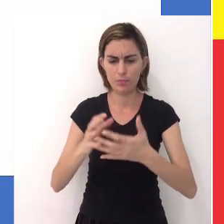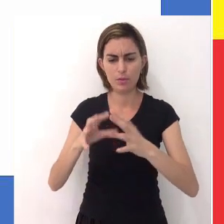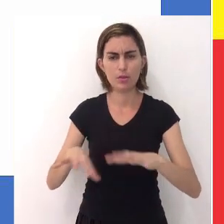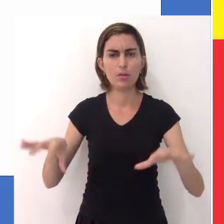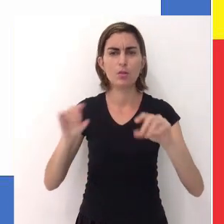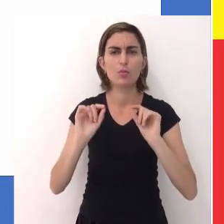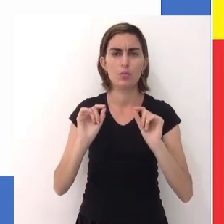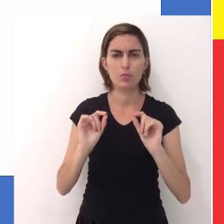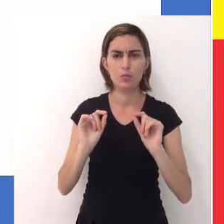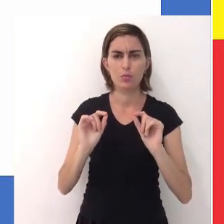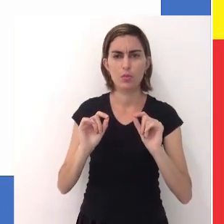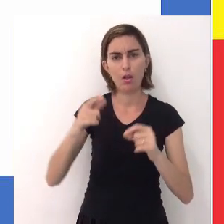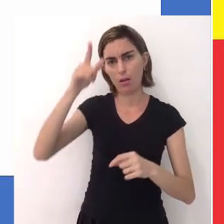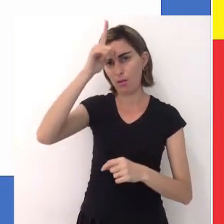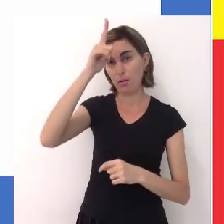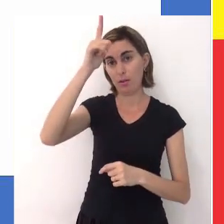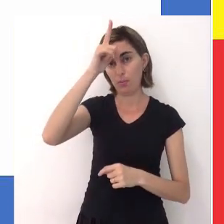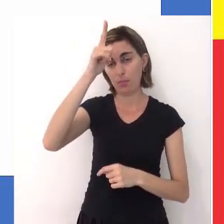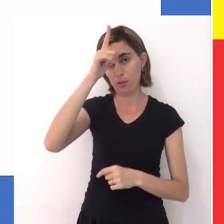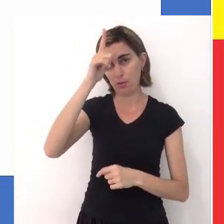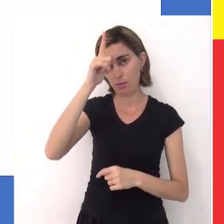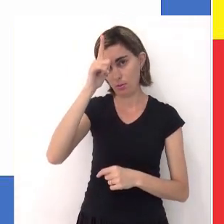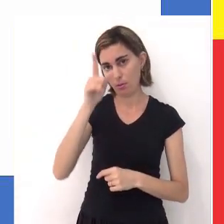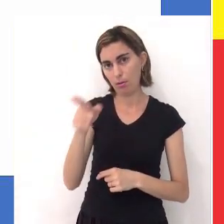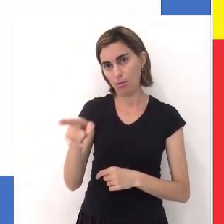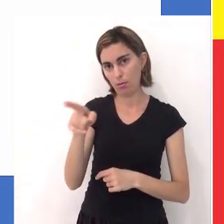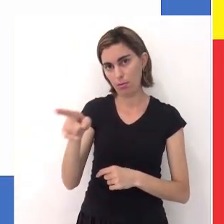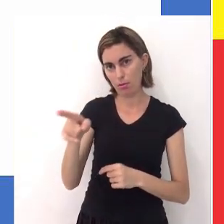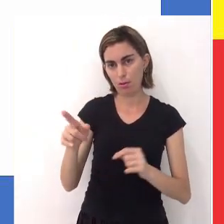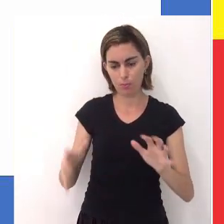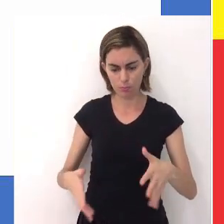divisão simbólica aí na Alemanha. A Alemanha, ela